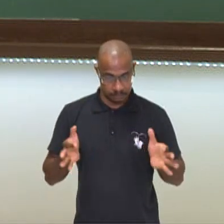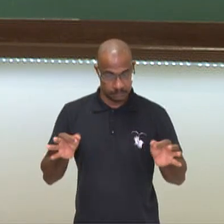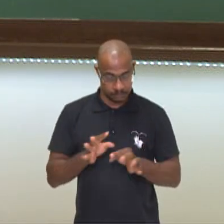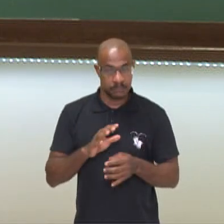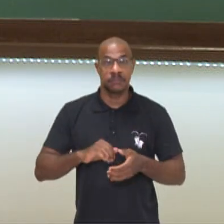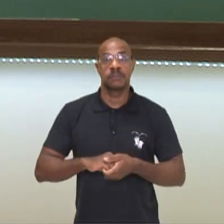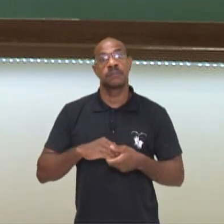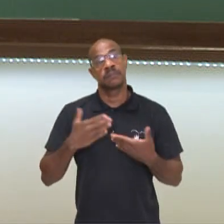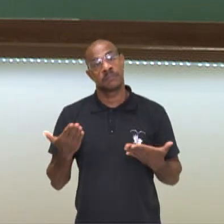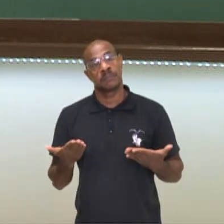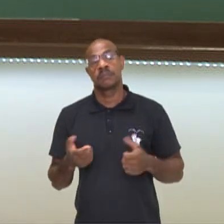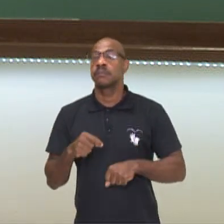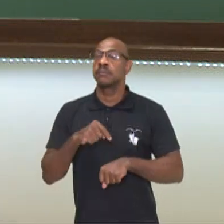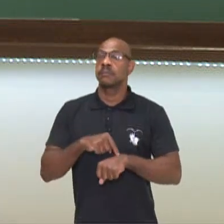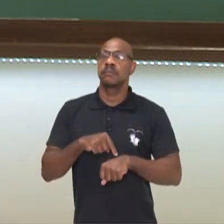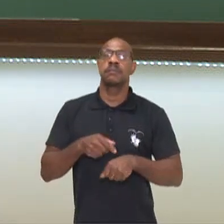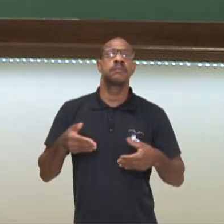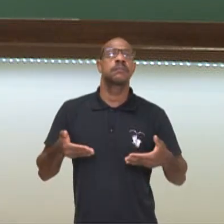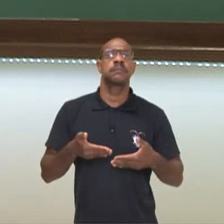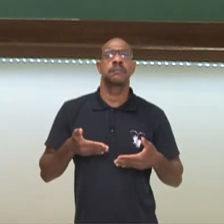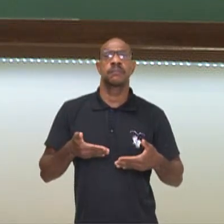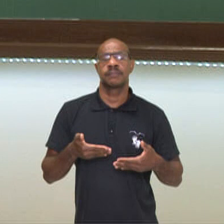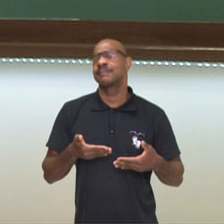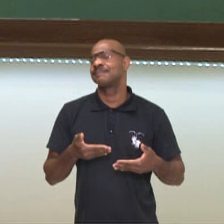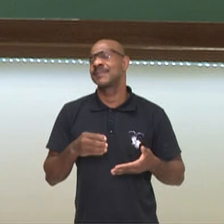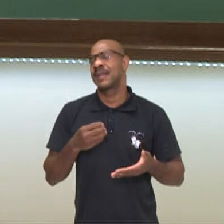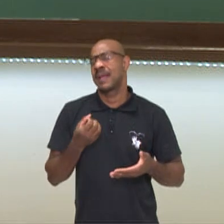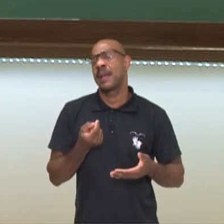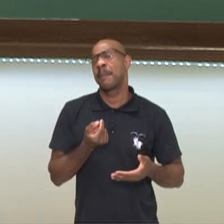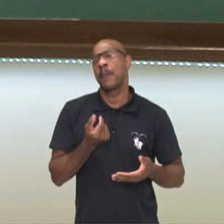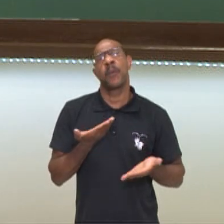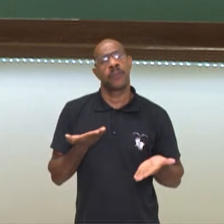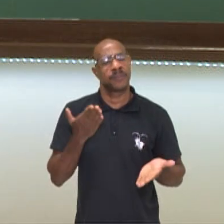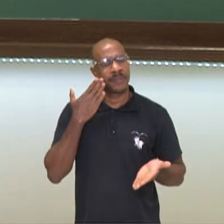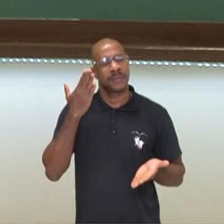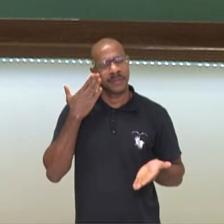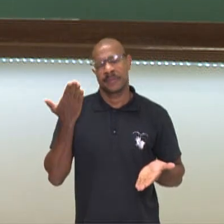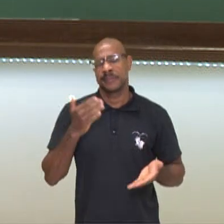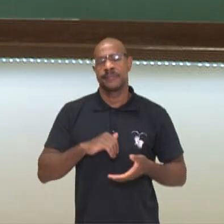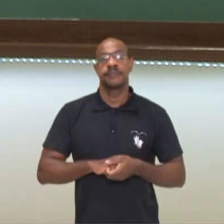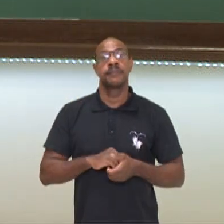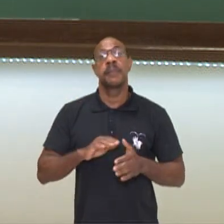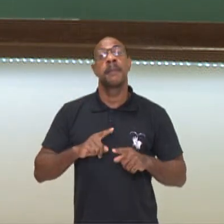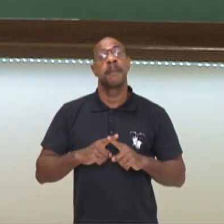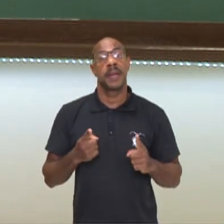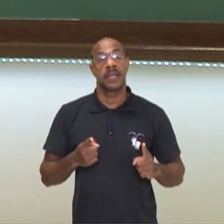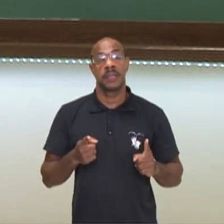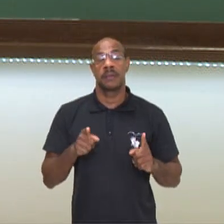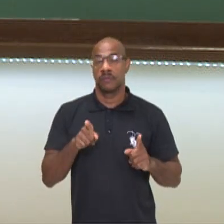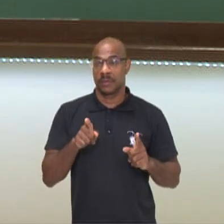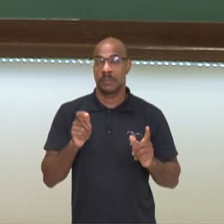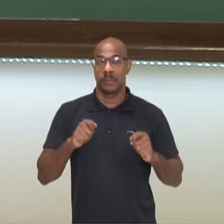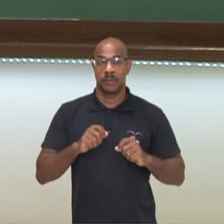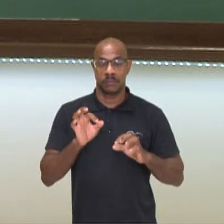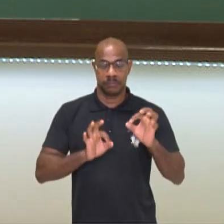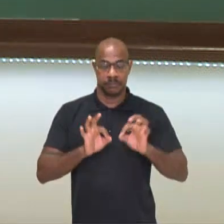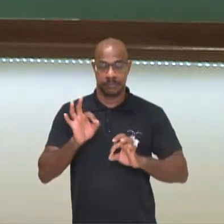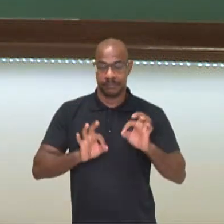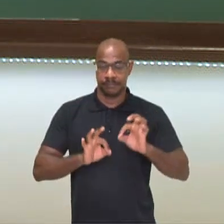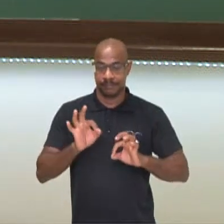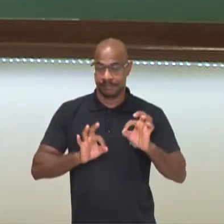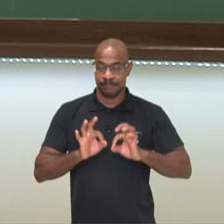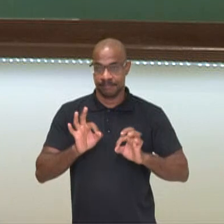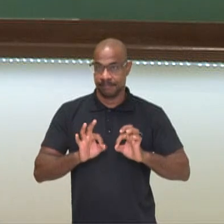claro que esse tempo aqui não é o suficiente para você elaborar um roteiro Mas é você para esse roteiro vai